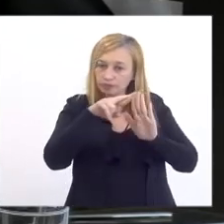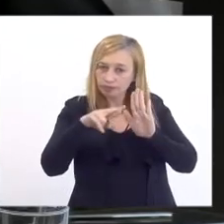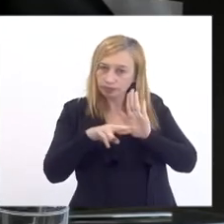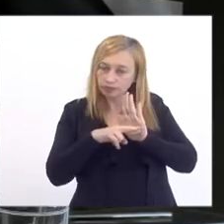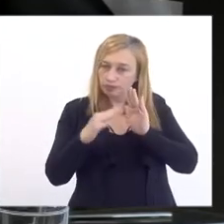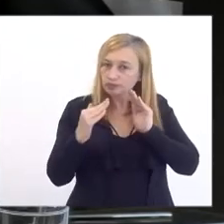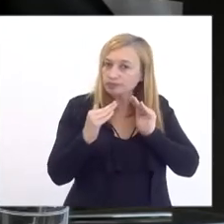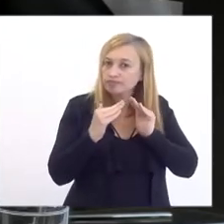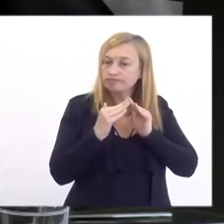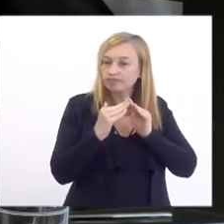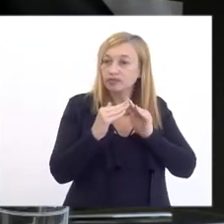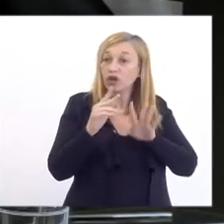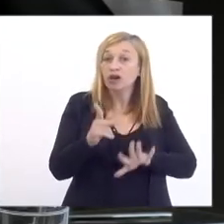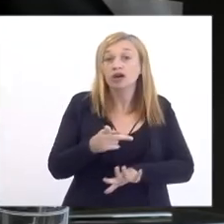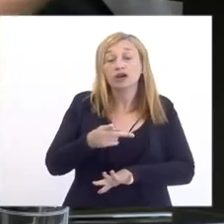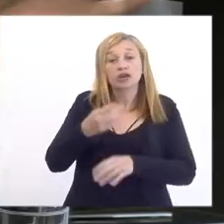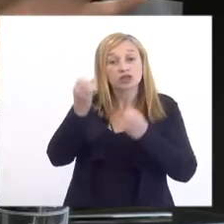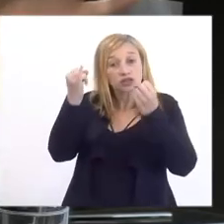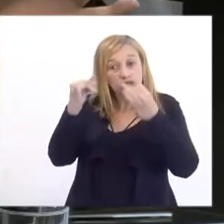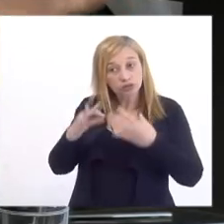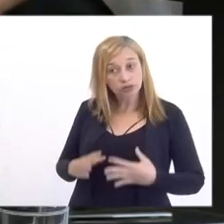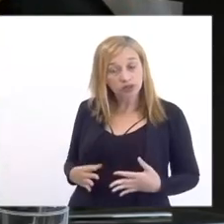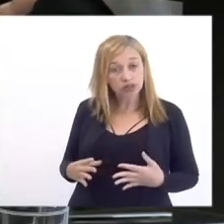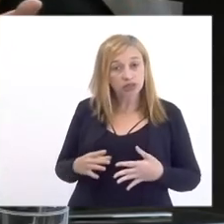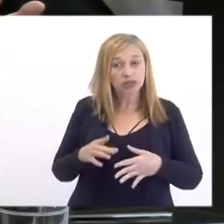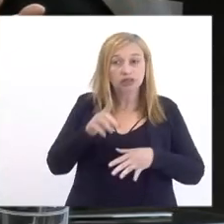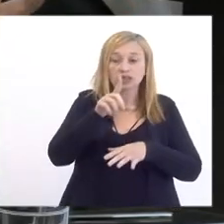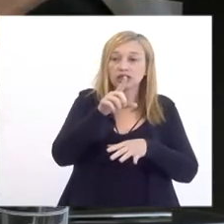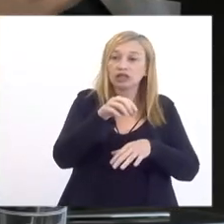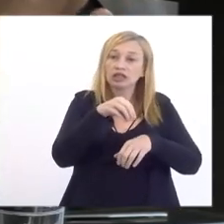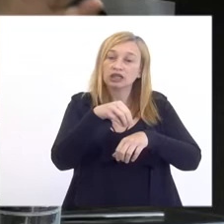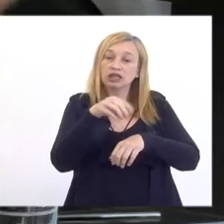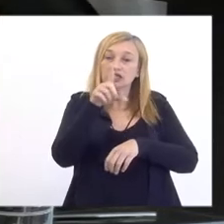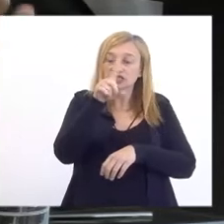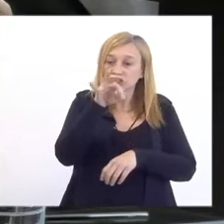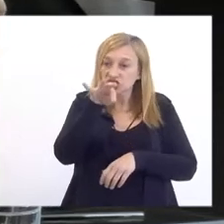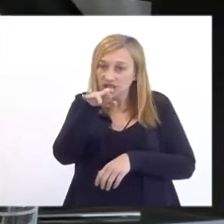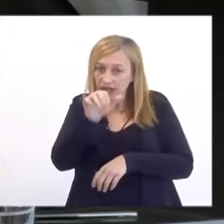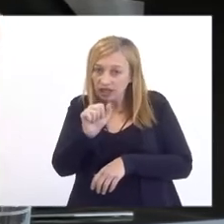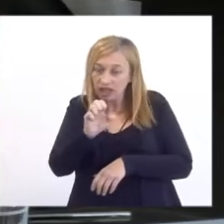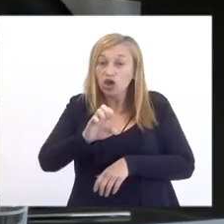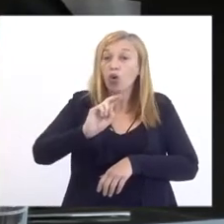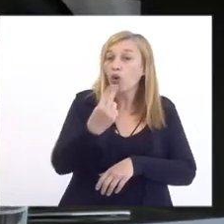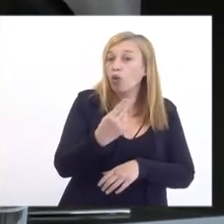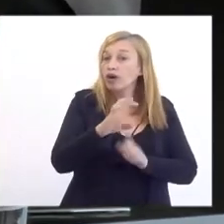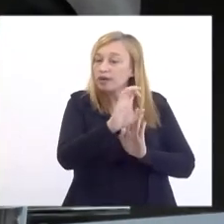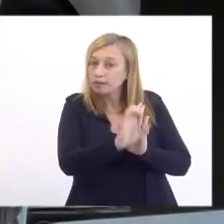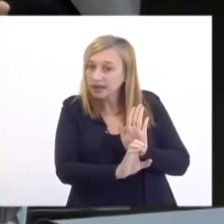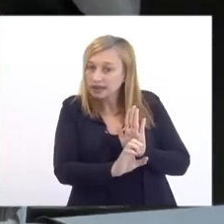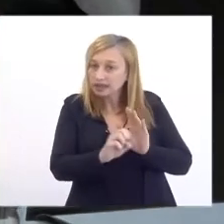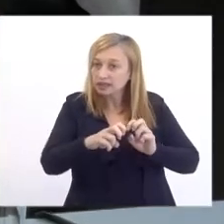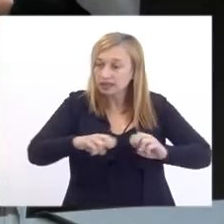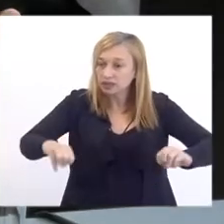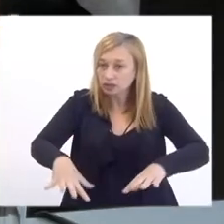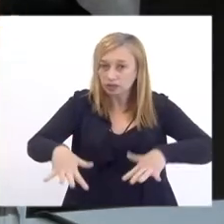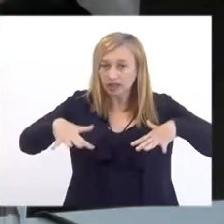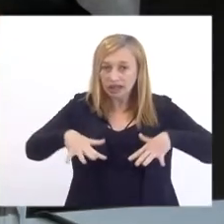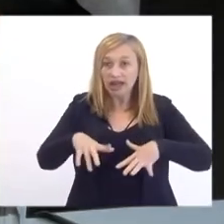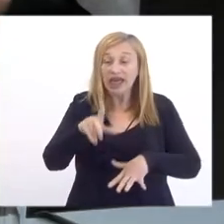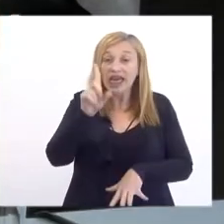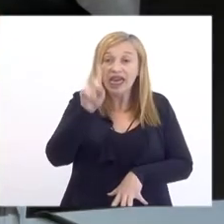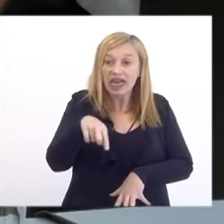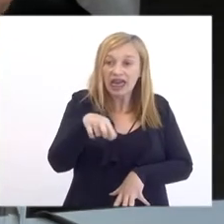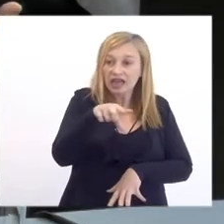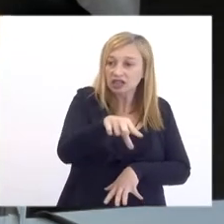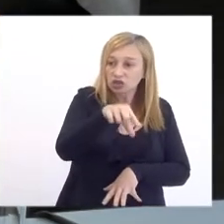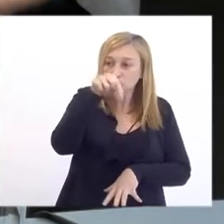interno, dizendo que destaque ou emenda de plenário em CPI é decidido